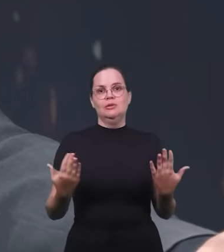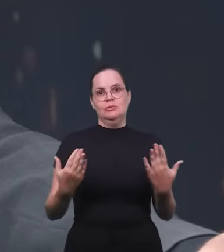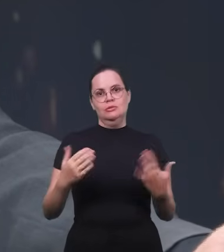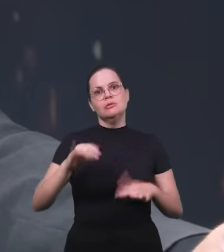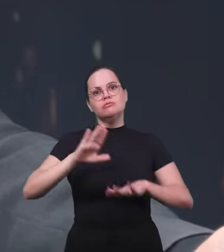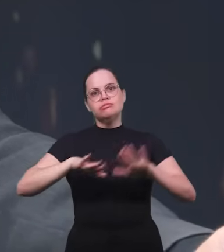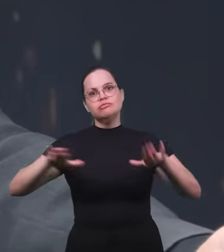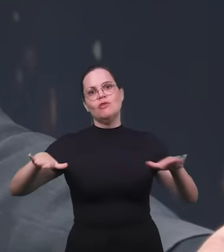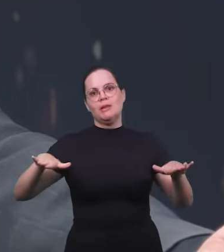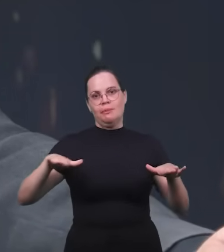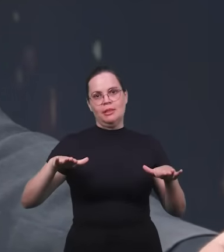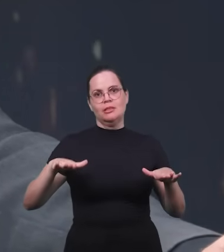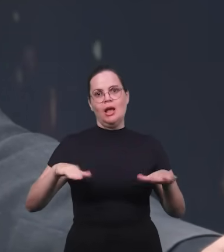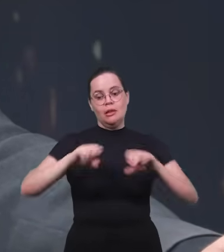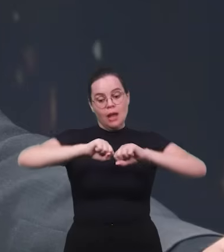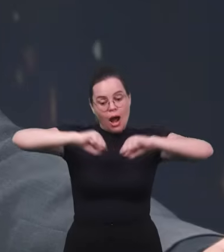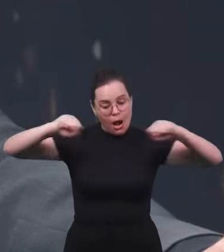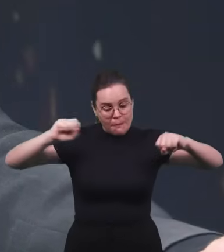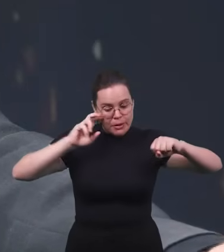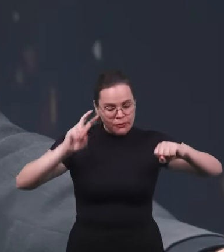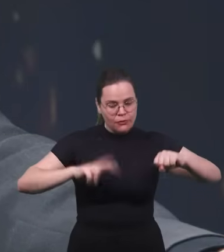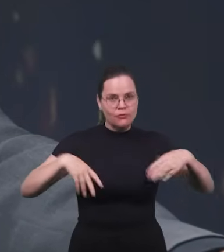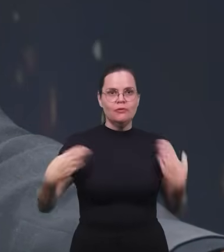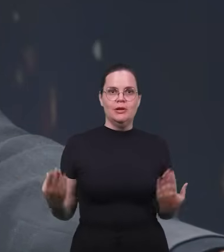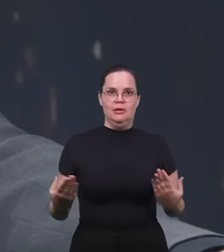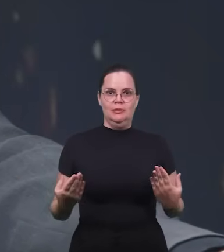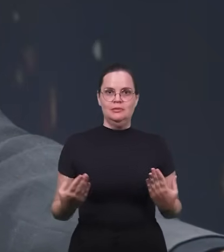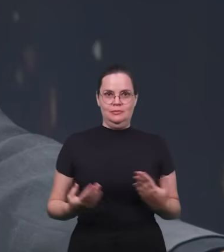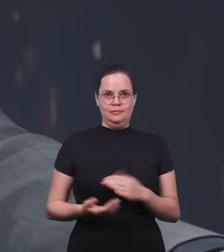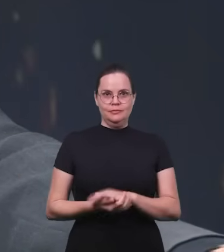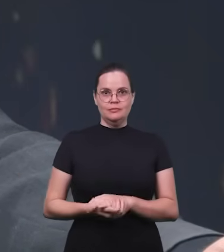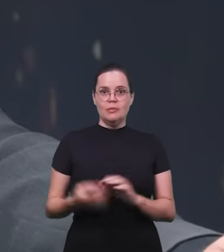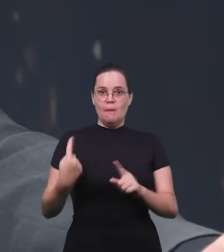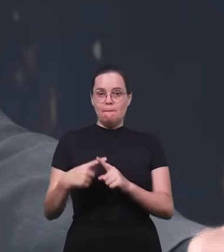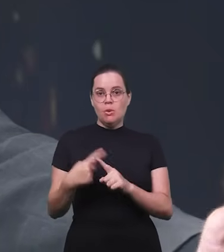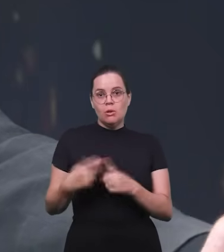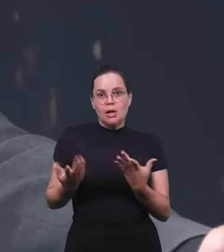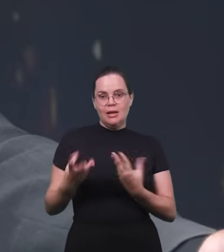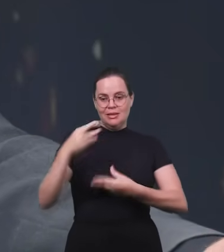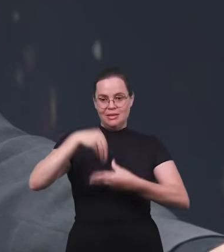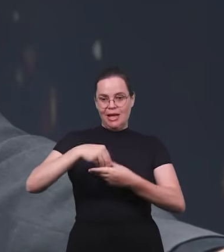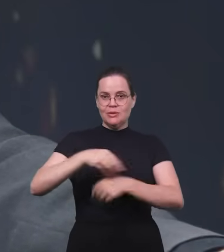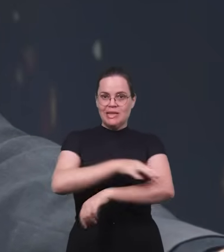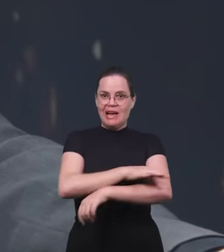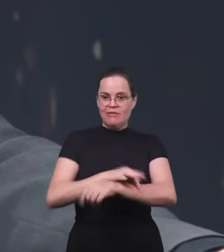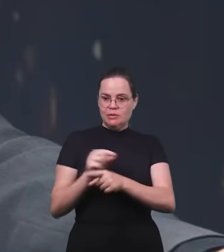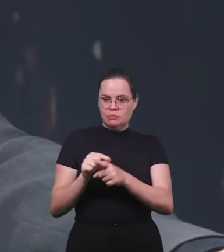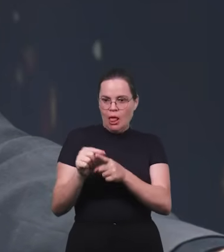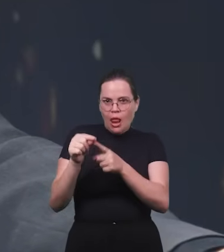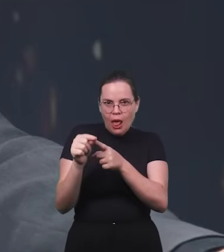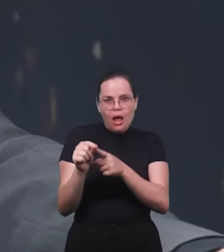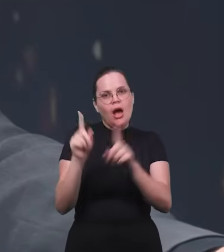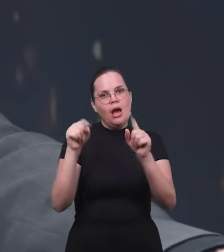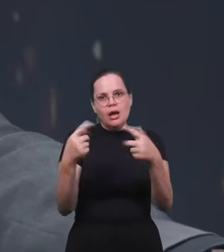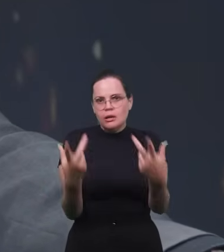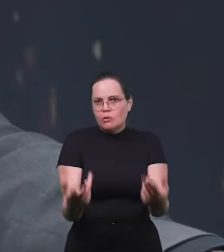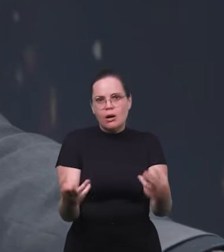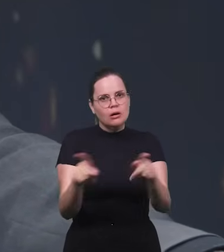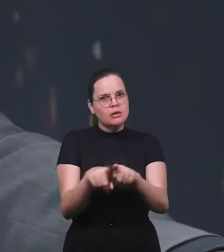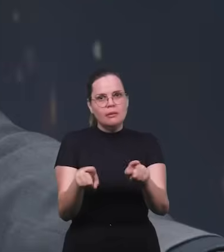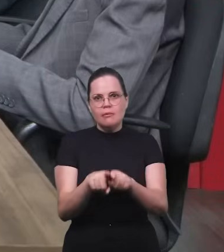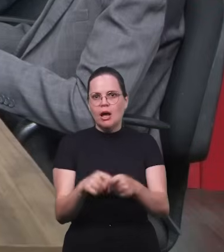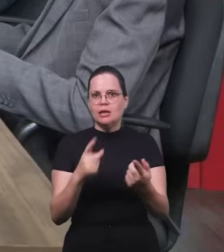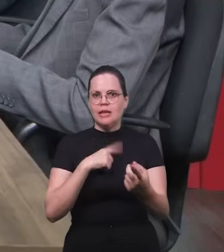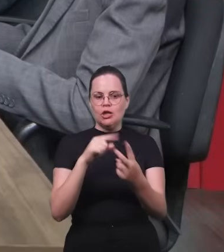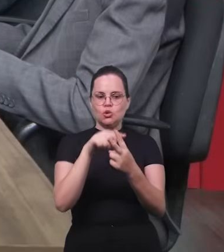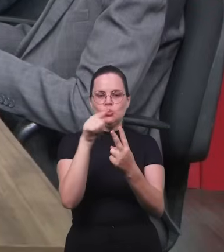Então, para a física quântica, ele está vivo e morto ao mesmo tempo. Exato. E é uma realidade, isso é uma realidade física mesmo.